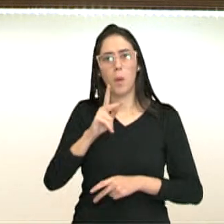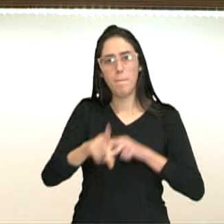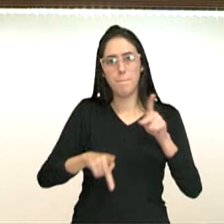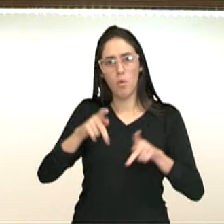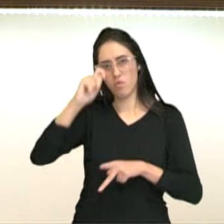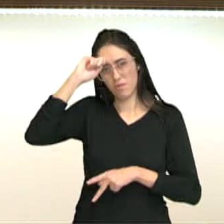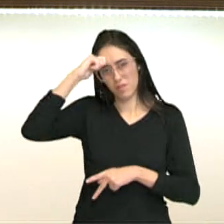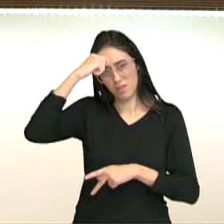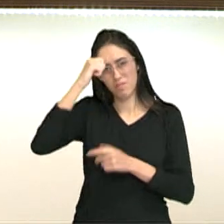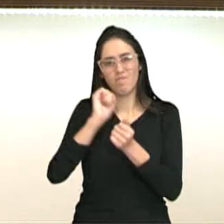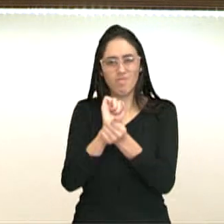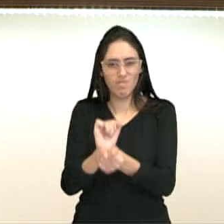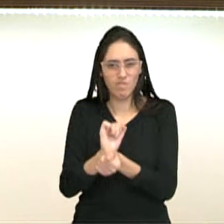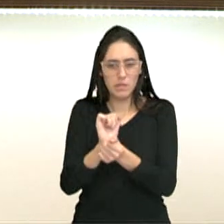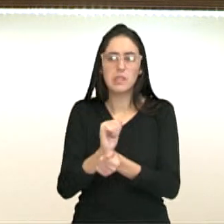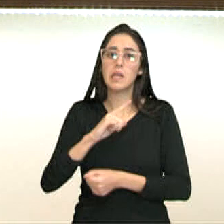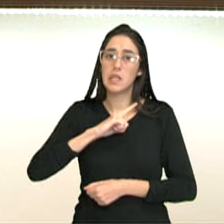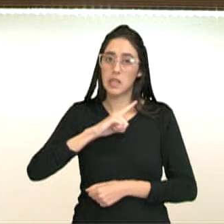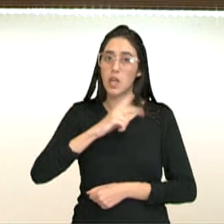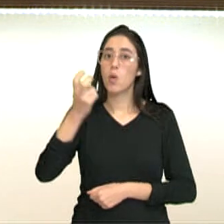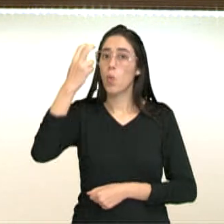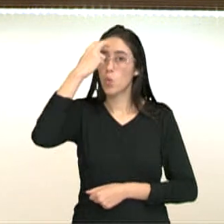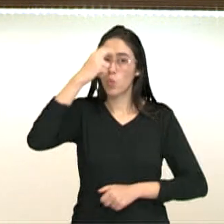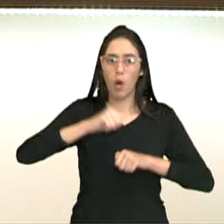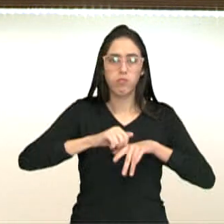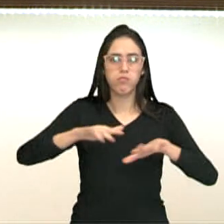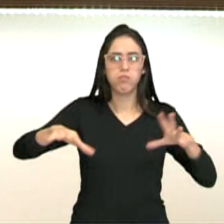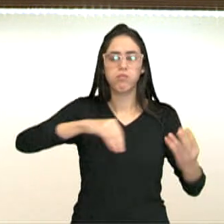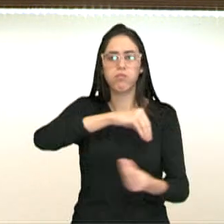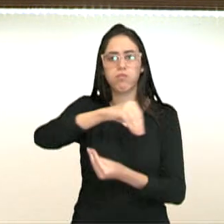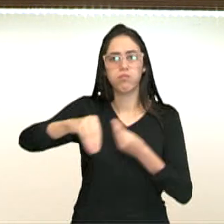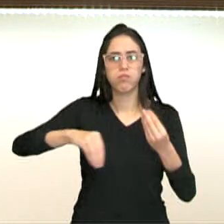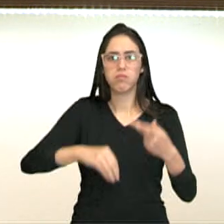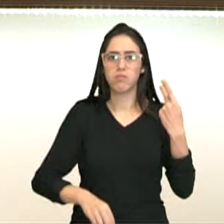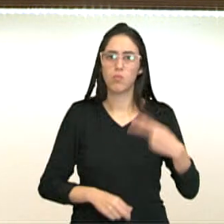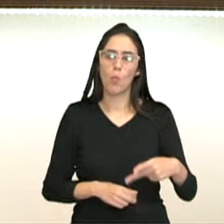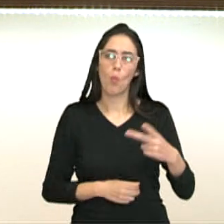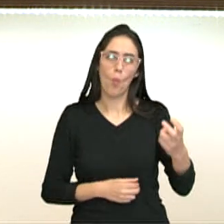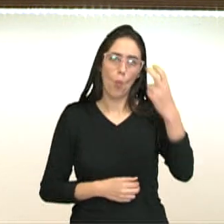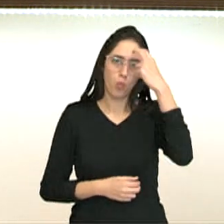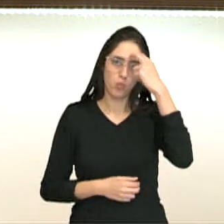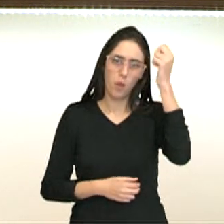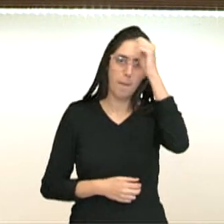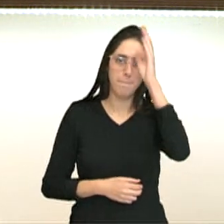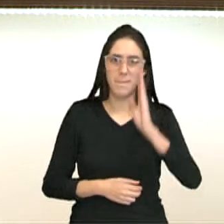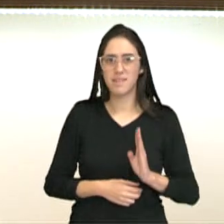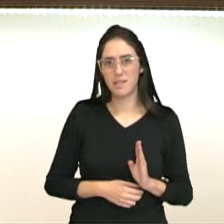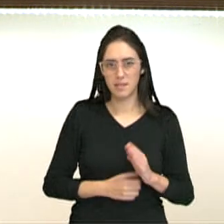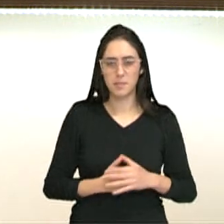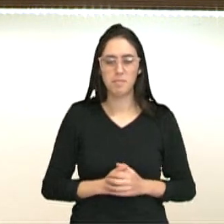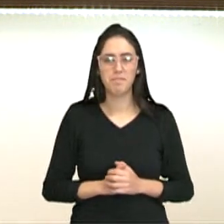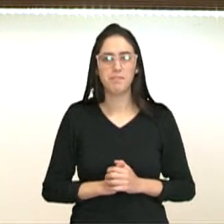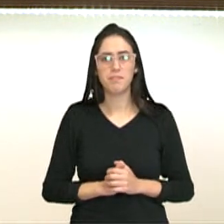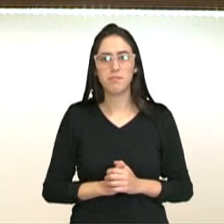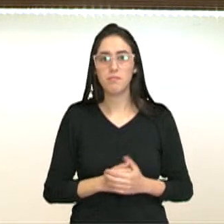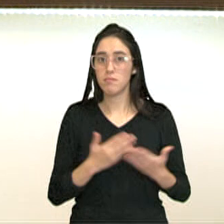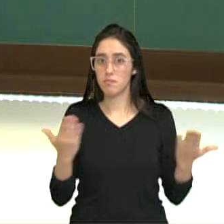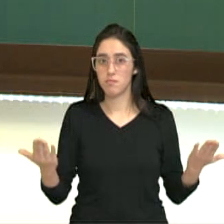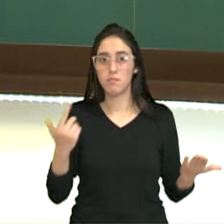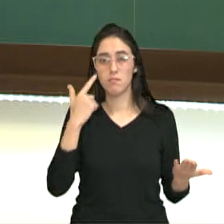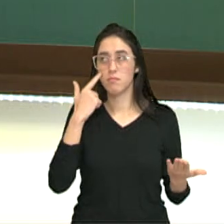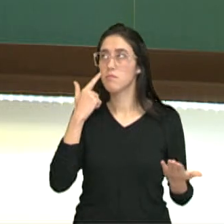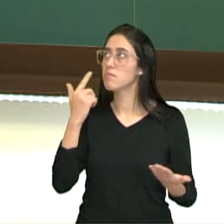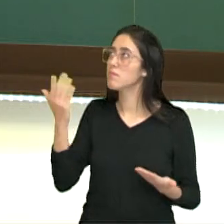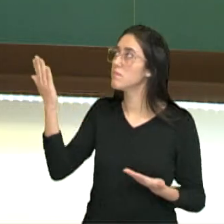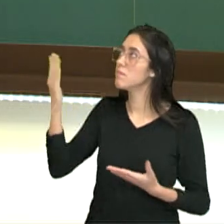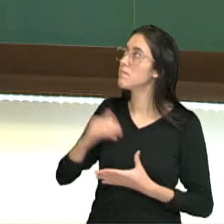uma influência cultural muito forte, muito marcante na cultura brasileira, no que é ser brasileiro. Então vamos acompanhar aqui,